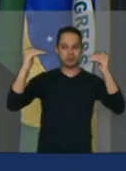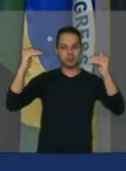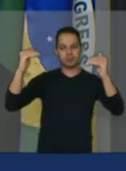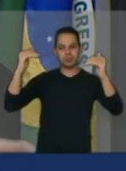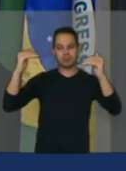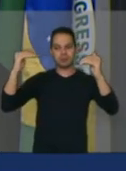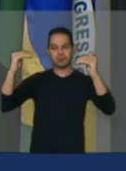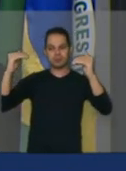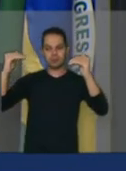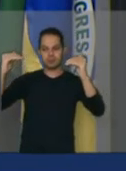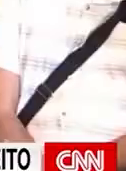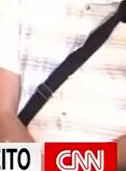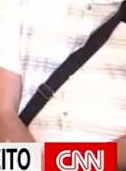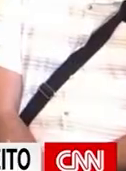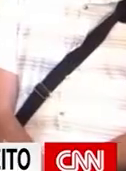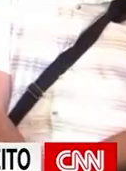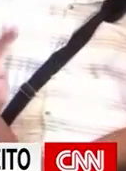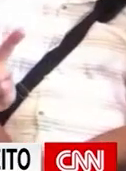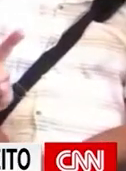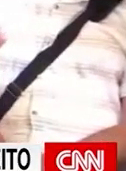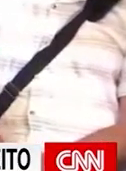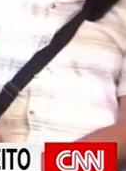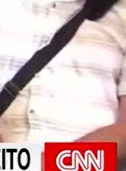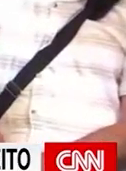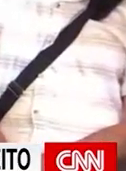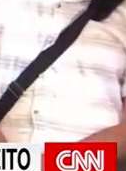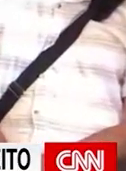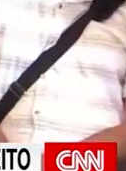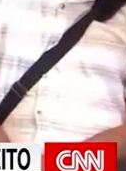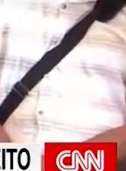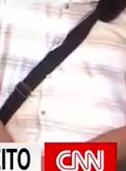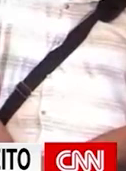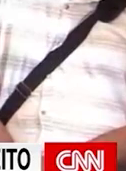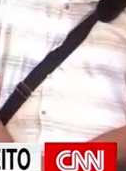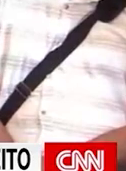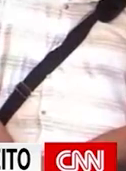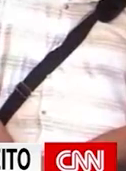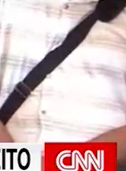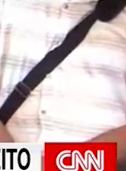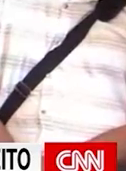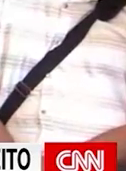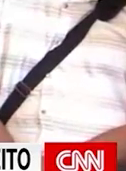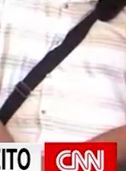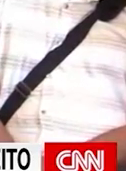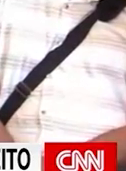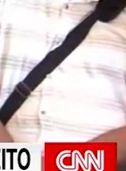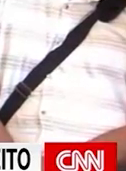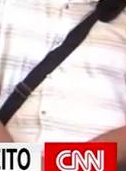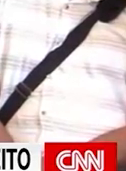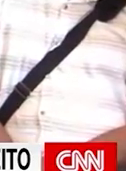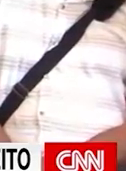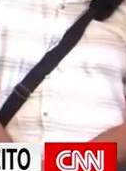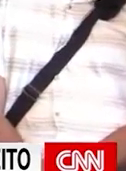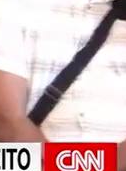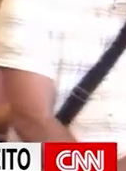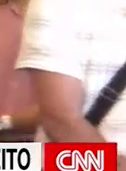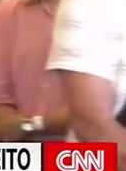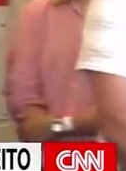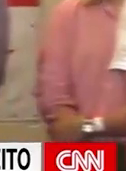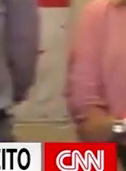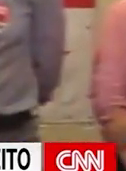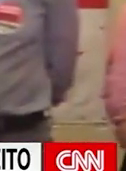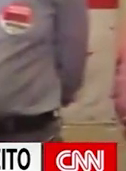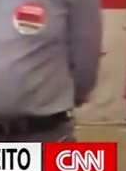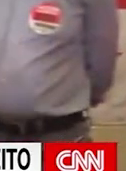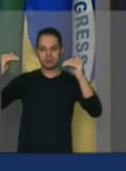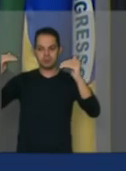que são mais honestos. É assim que eles pensam. Eles botaram na cabeça que eles são superiores. Eles botaram na cabeça que